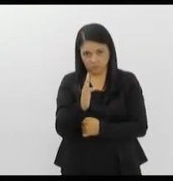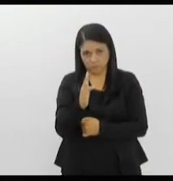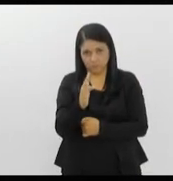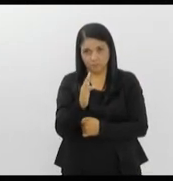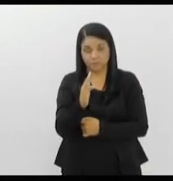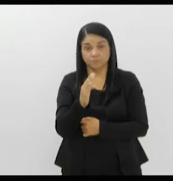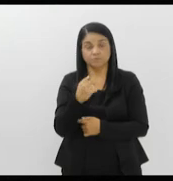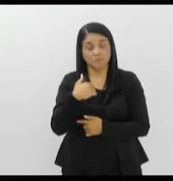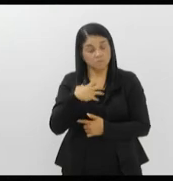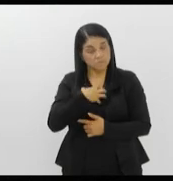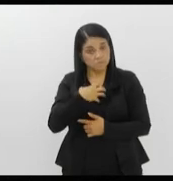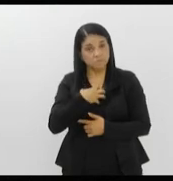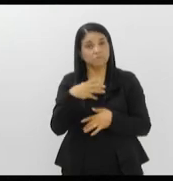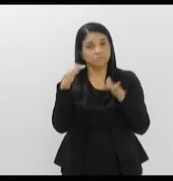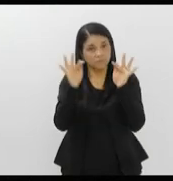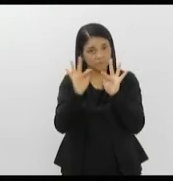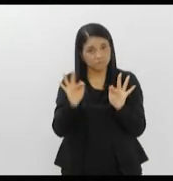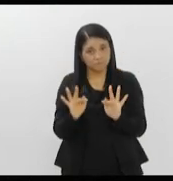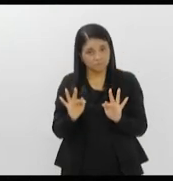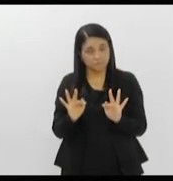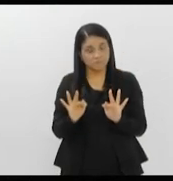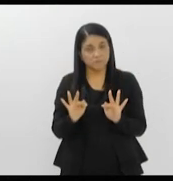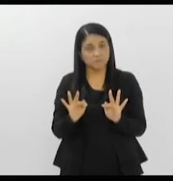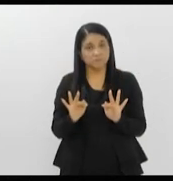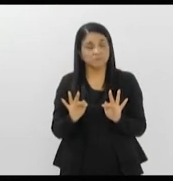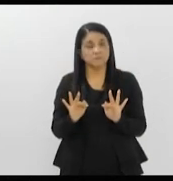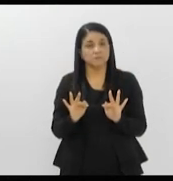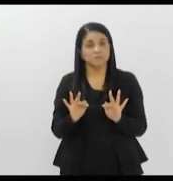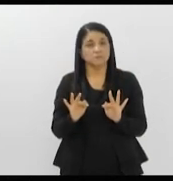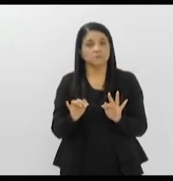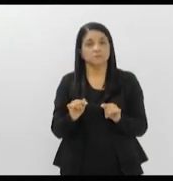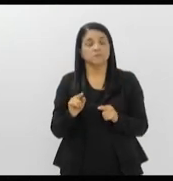muito feliz de uma obra humana